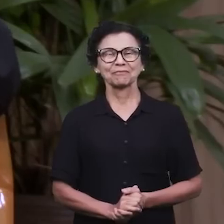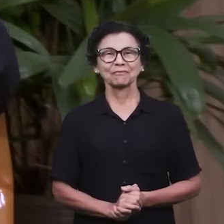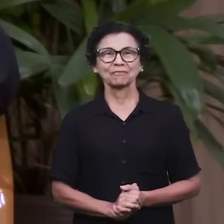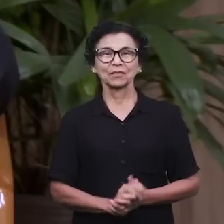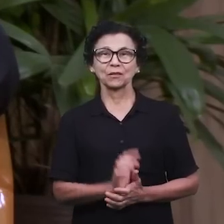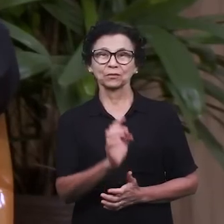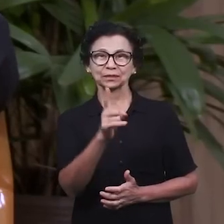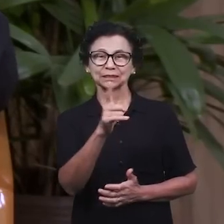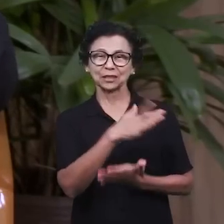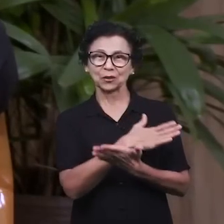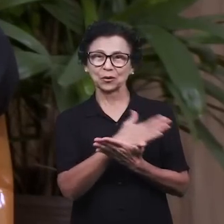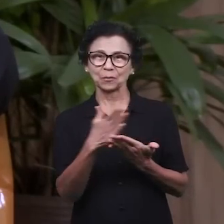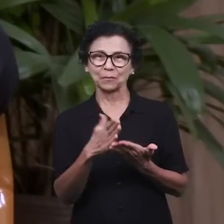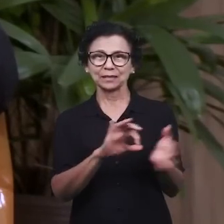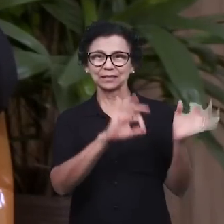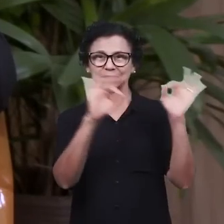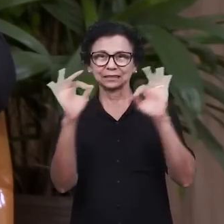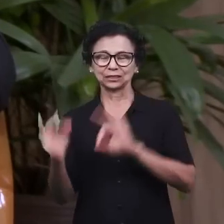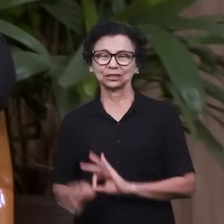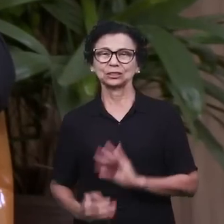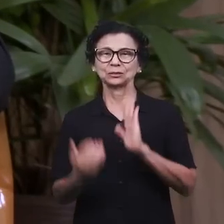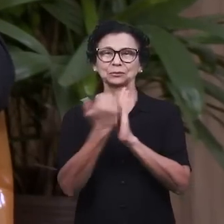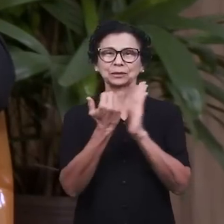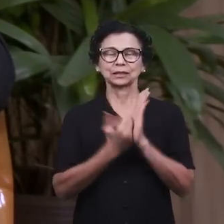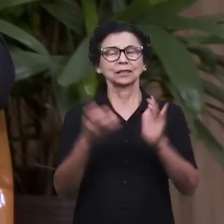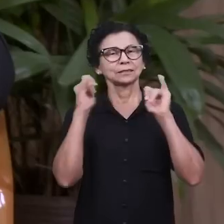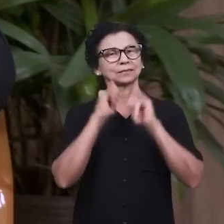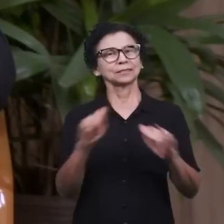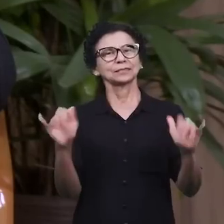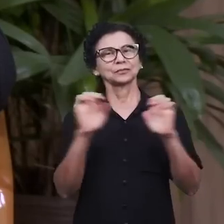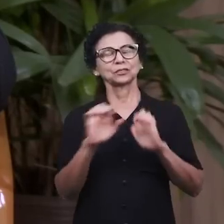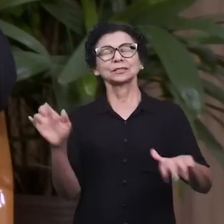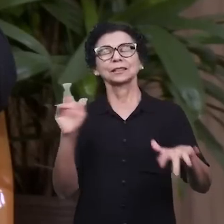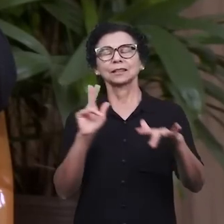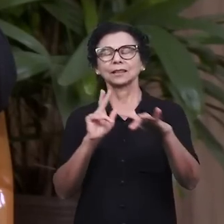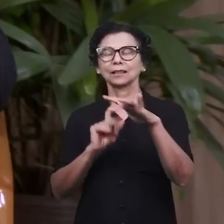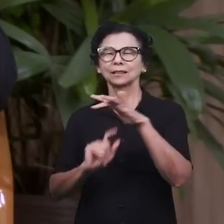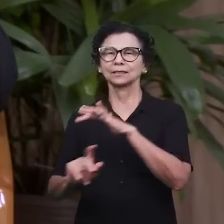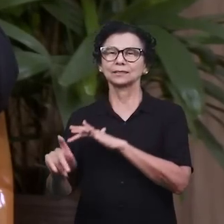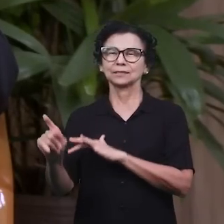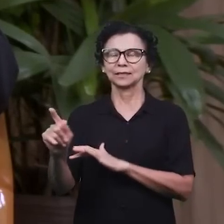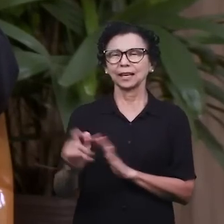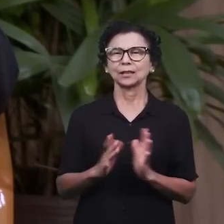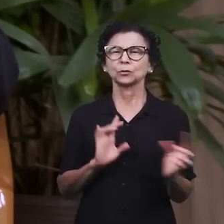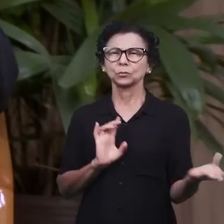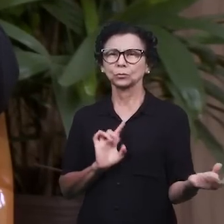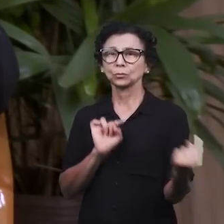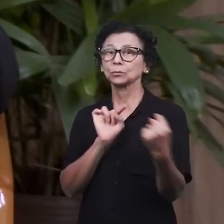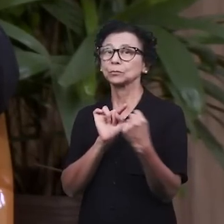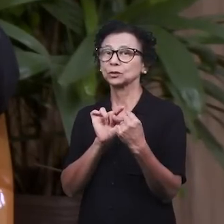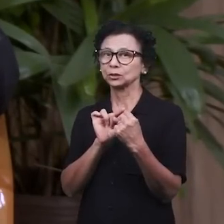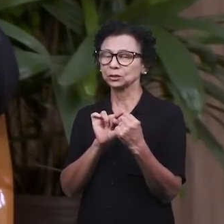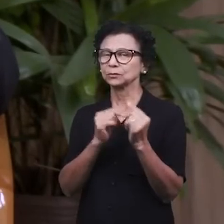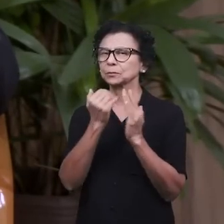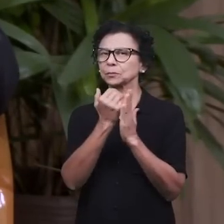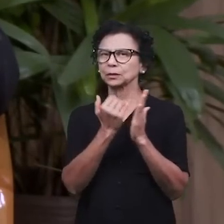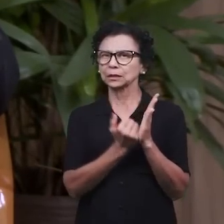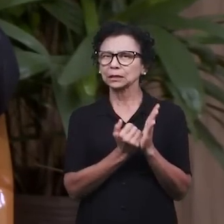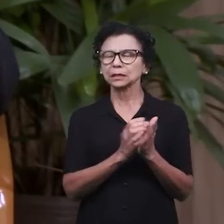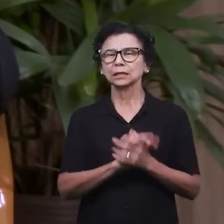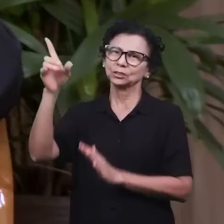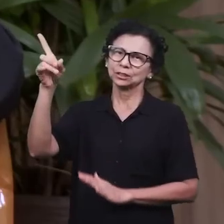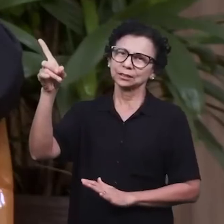agora ao programa Anunciando o Evangelho Eterno. Um programa que tem por objetivo abordar temas bíblicos